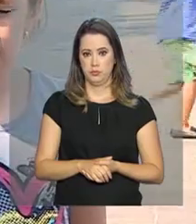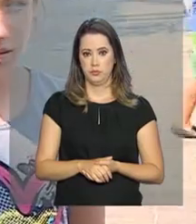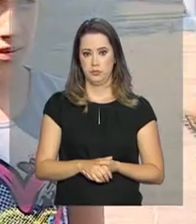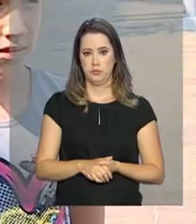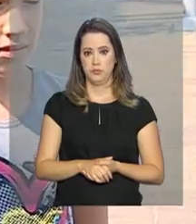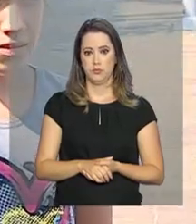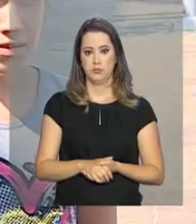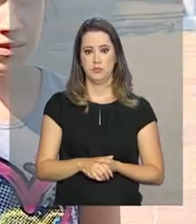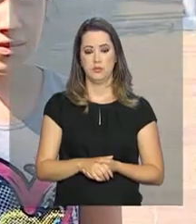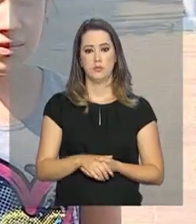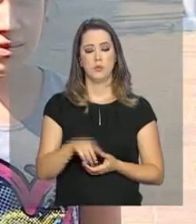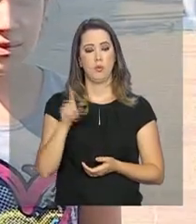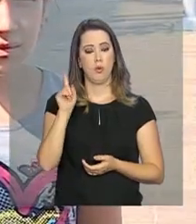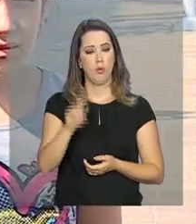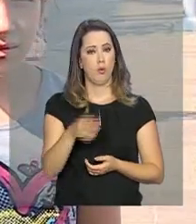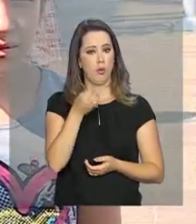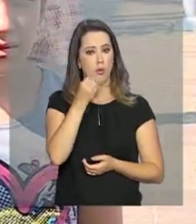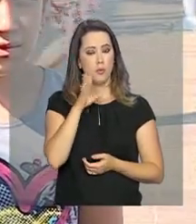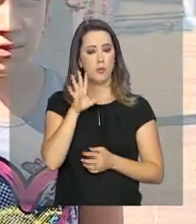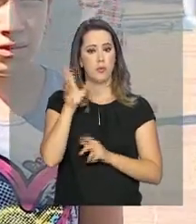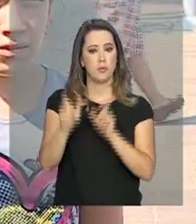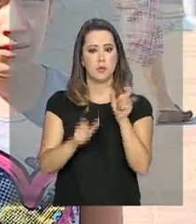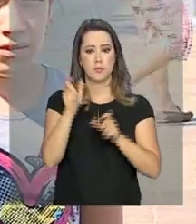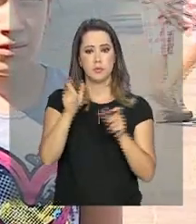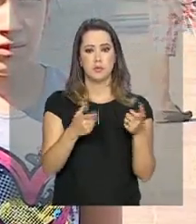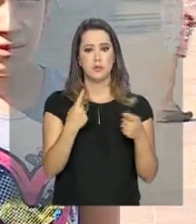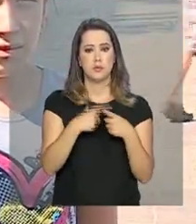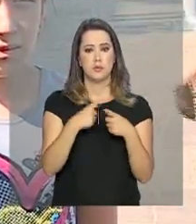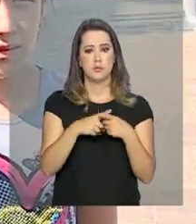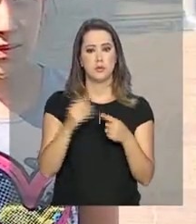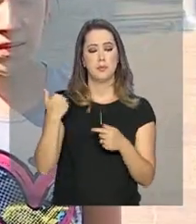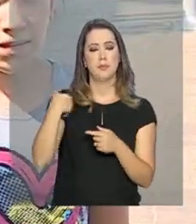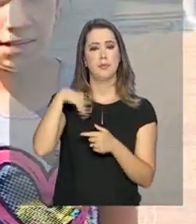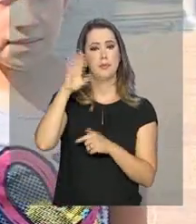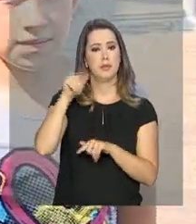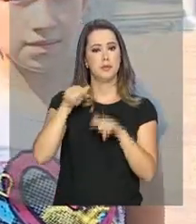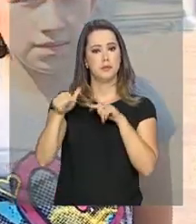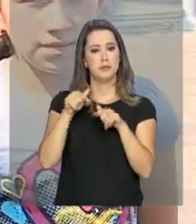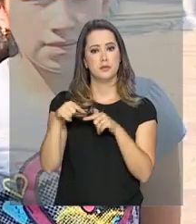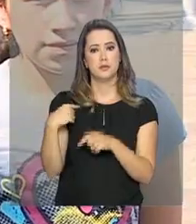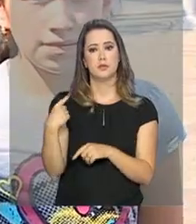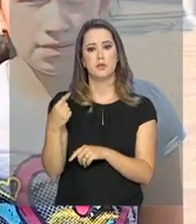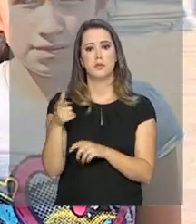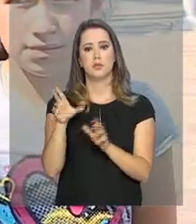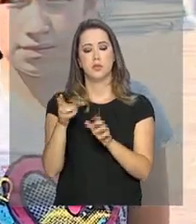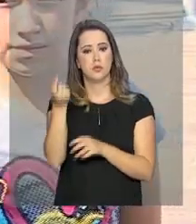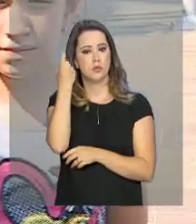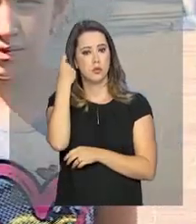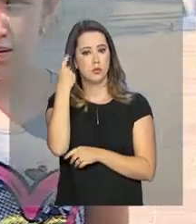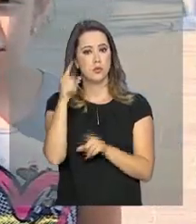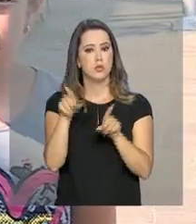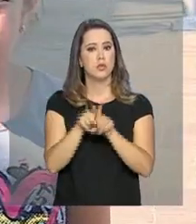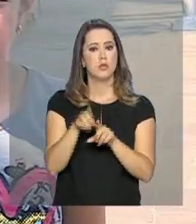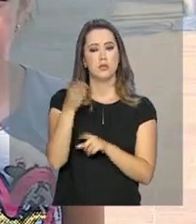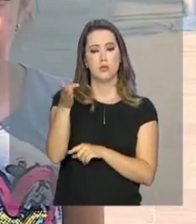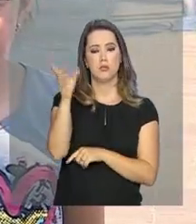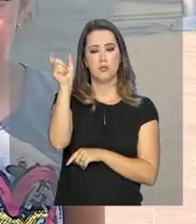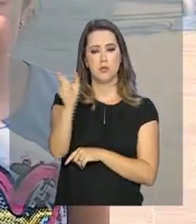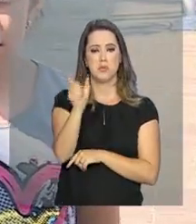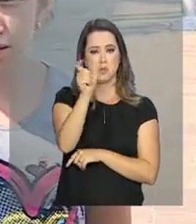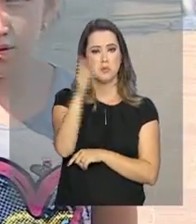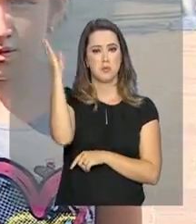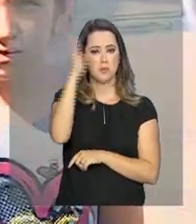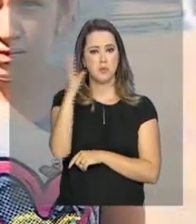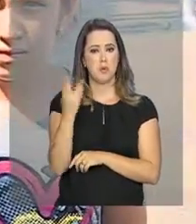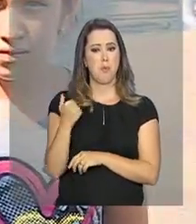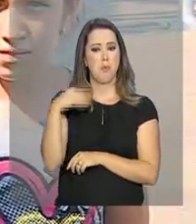nos beneficia a todos porque atraem mais trabalho para parar os outros mexicanos e para isso também neste campeonato brasileiro